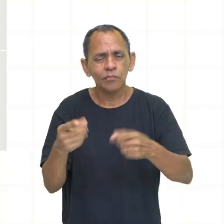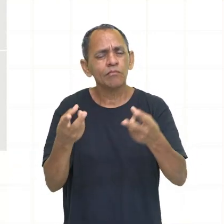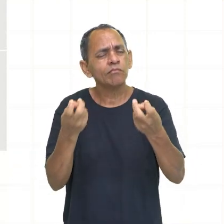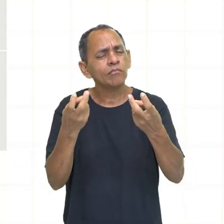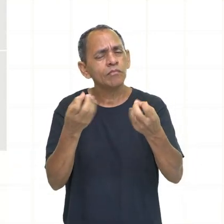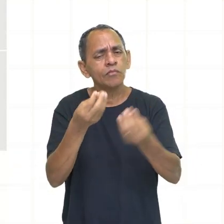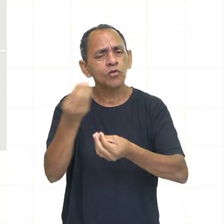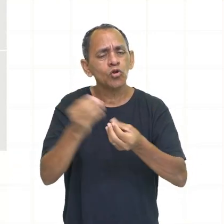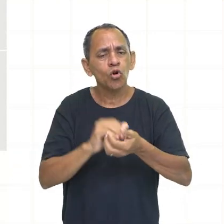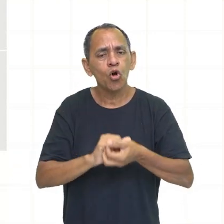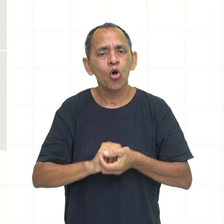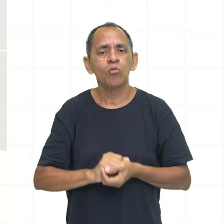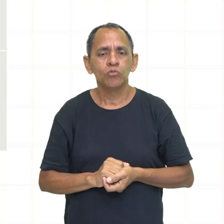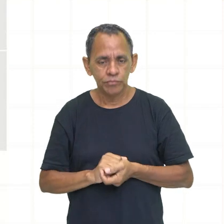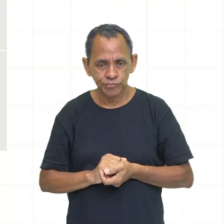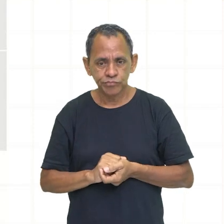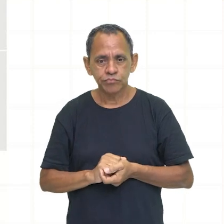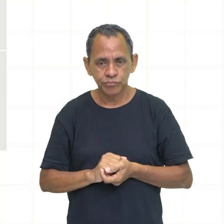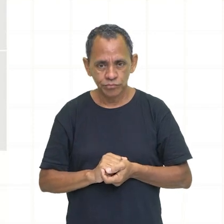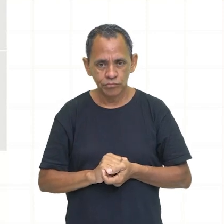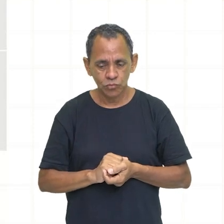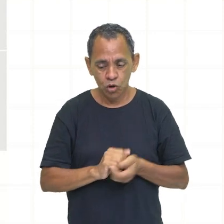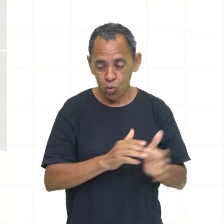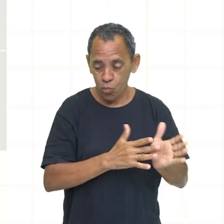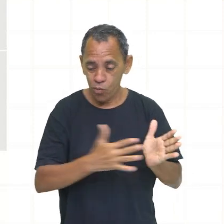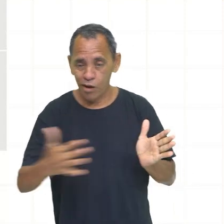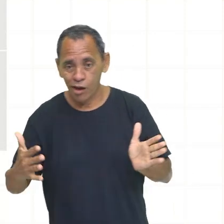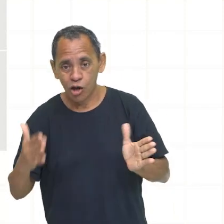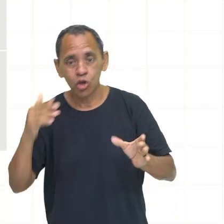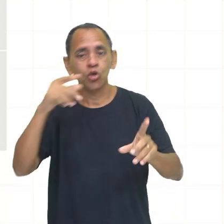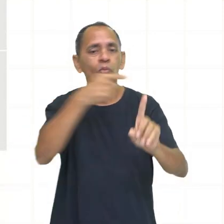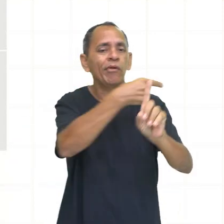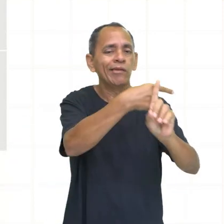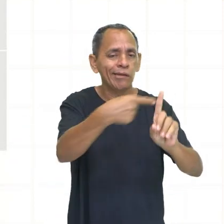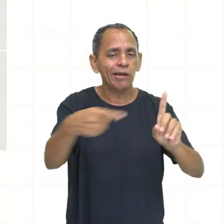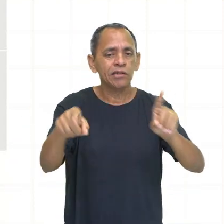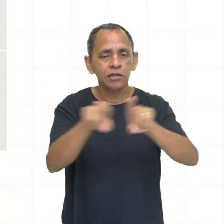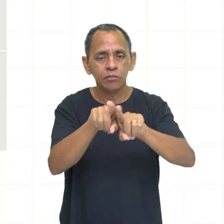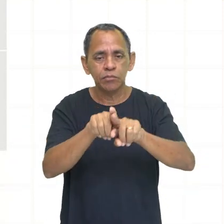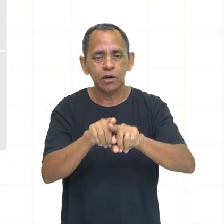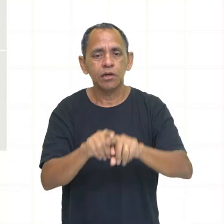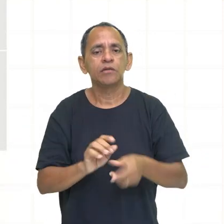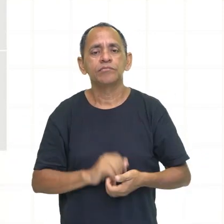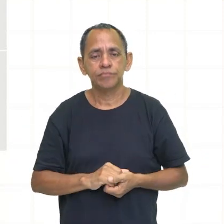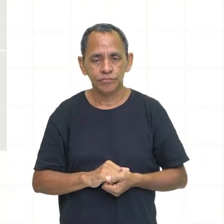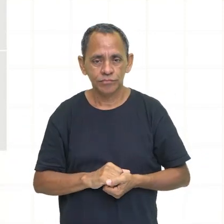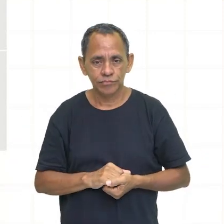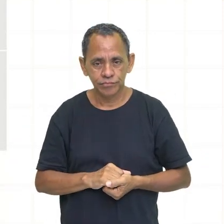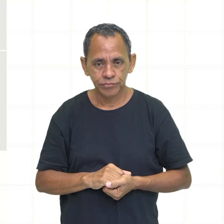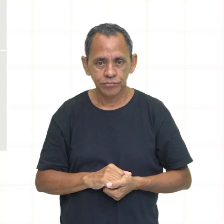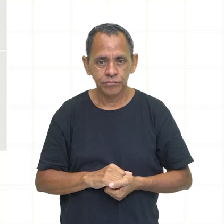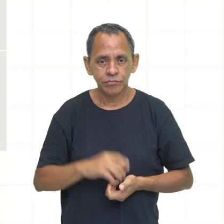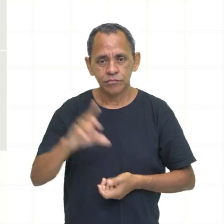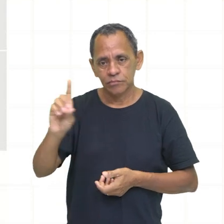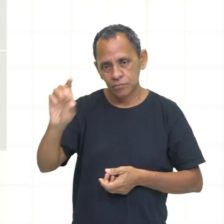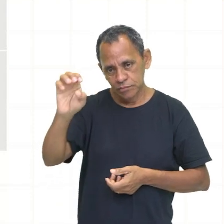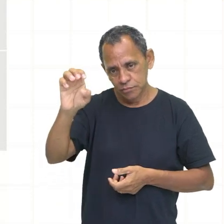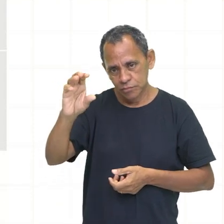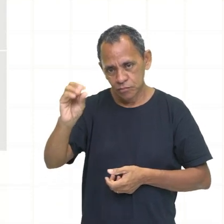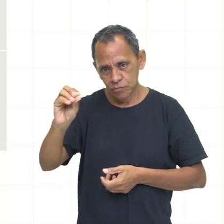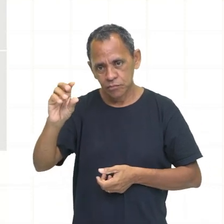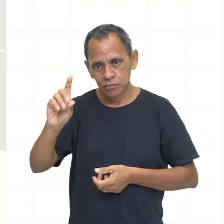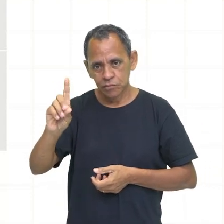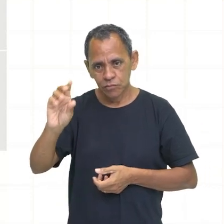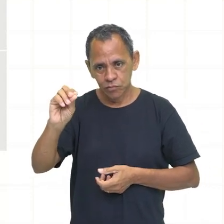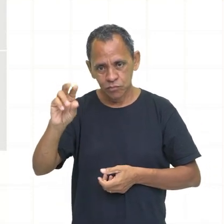ainda estava na metade do mandato presidencial do Deodoro da Fonseca. Como ele renunciou, de acordo com as